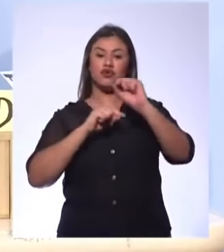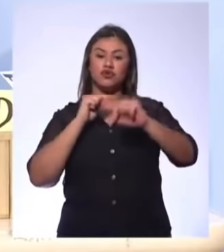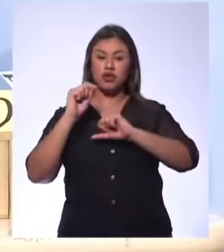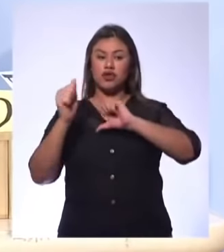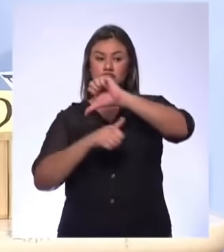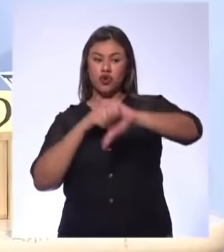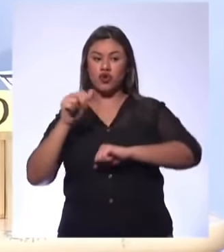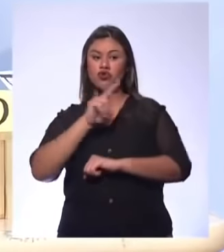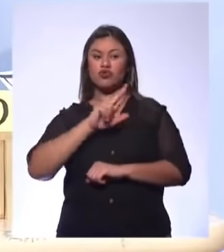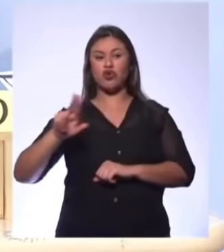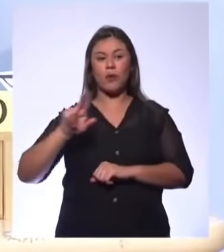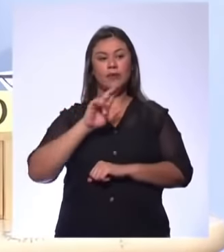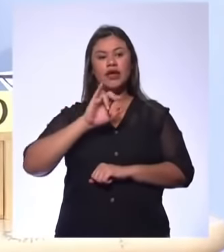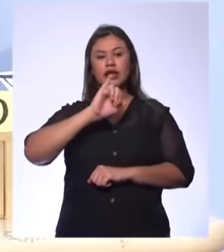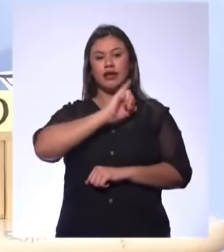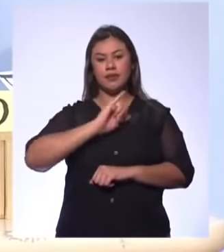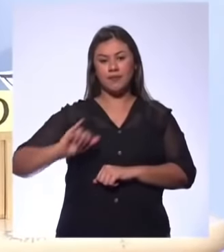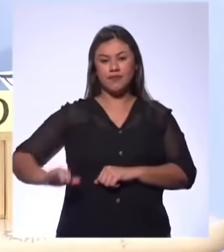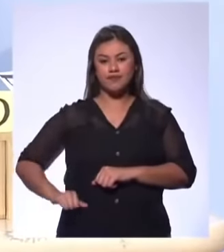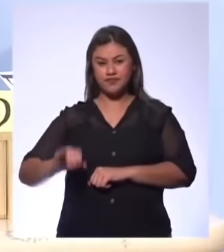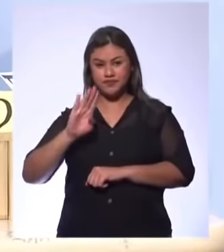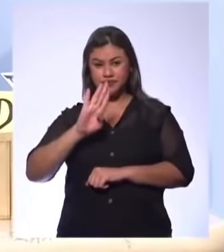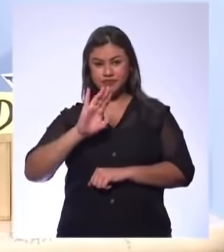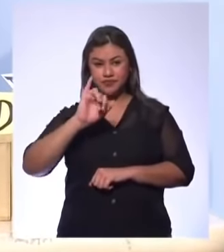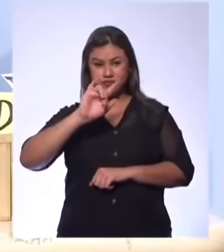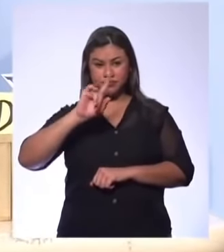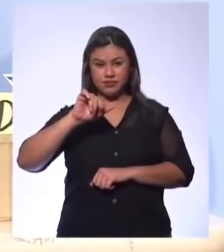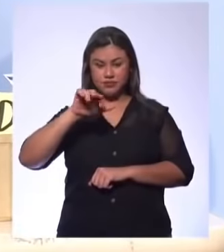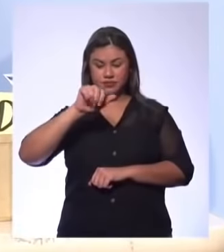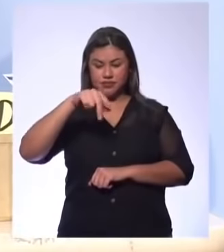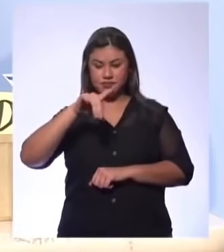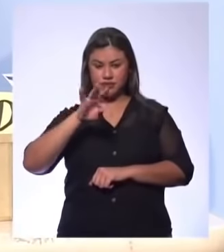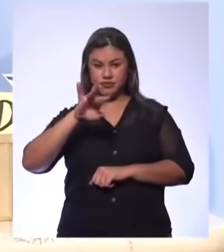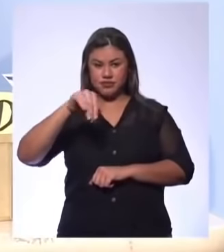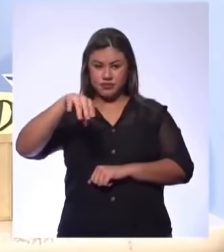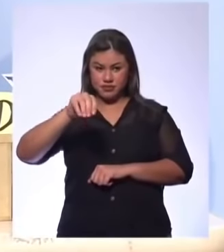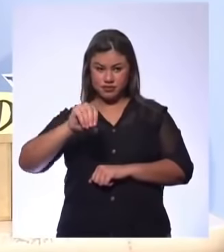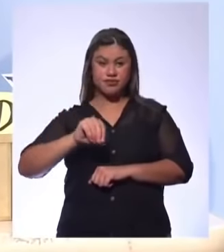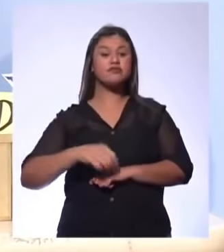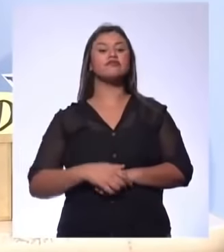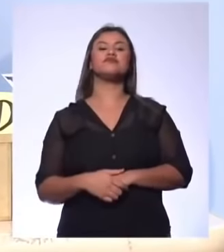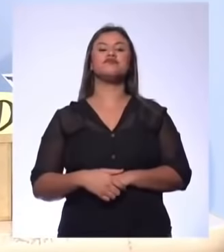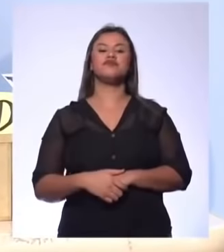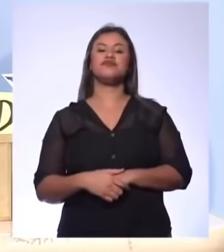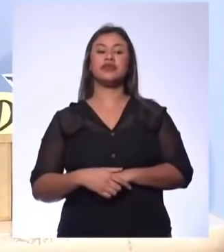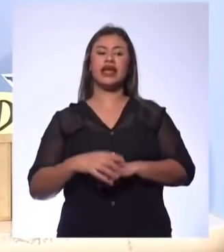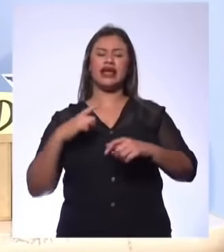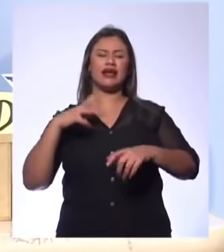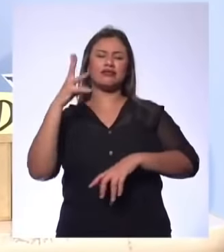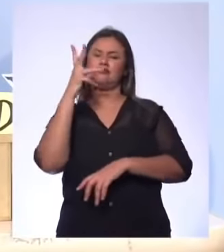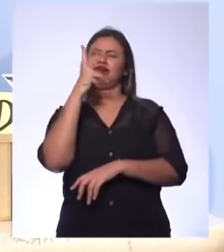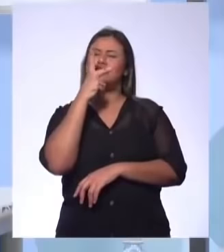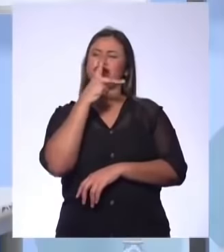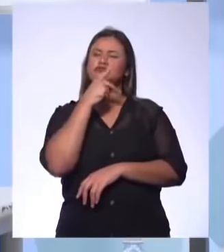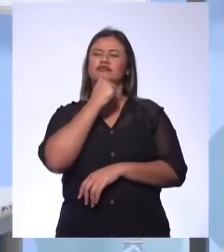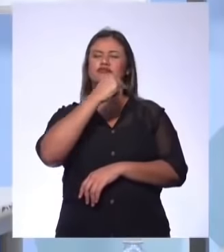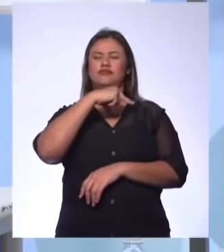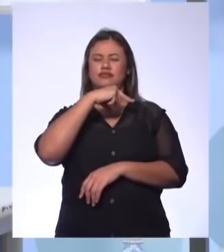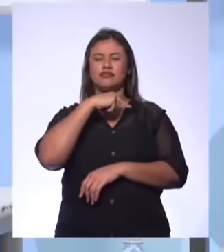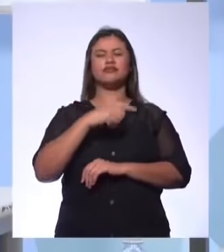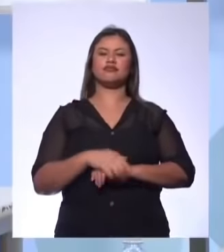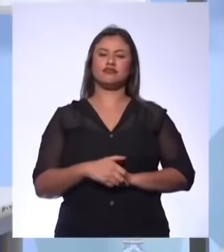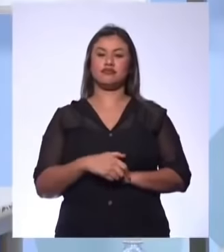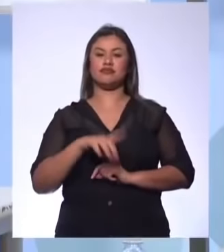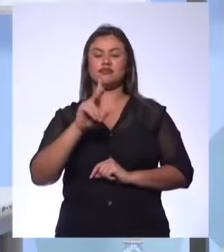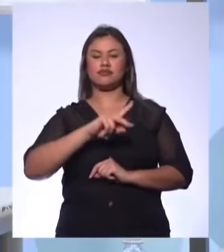Bizantino, ó. Está vendo? O Império Bizantino é o que vai durar mais tempo, certo? Que é o que o